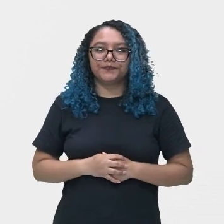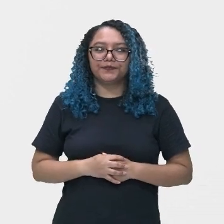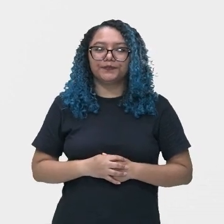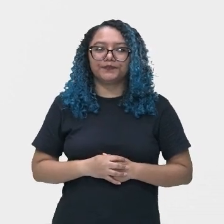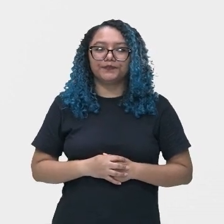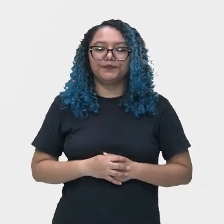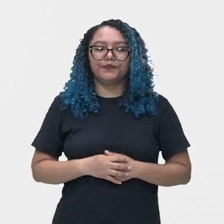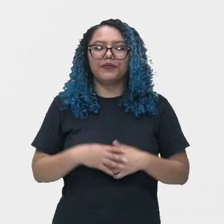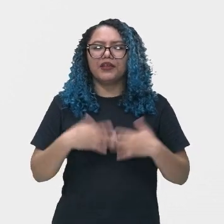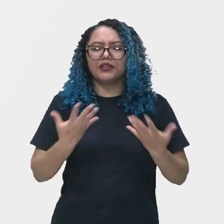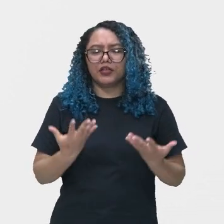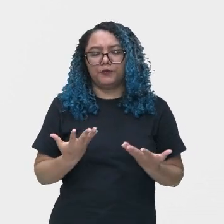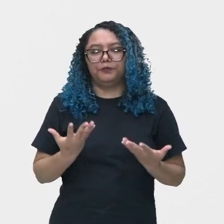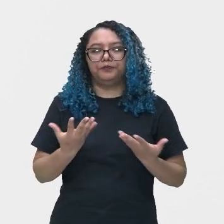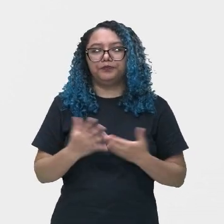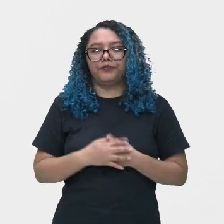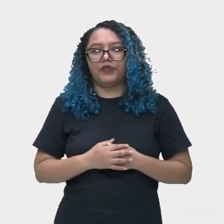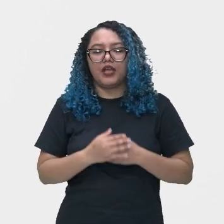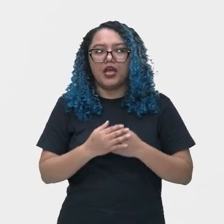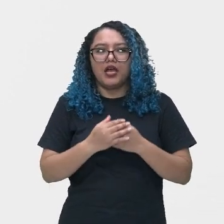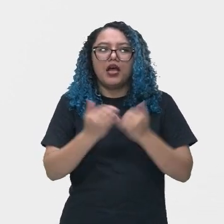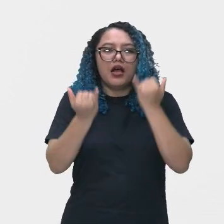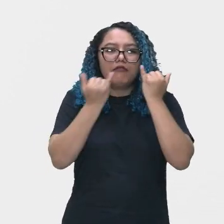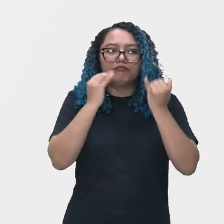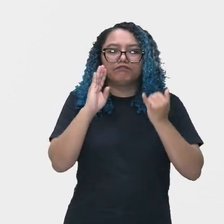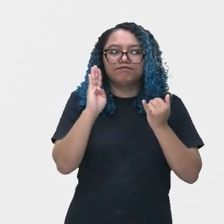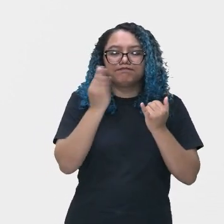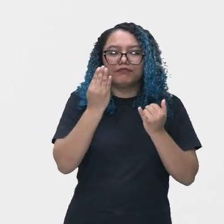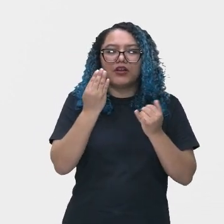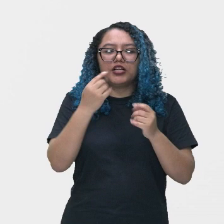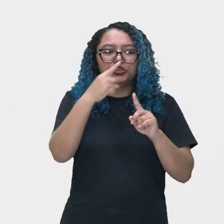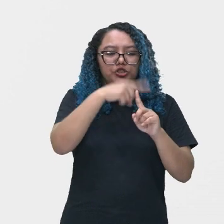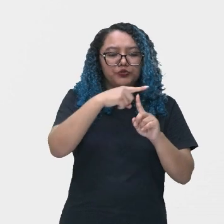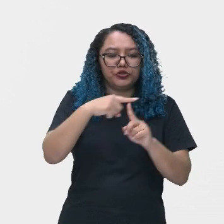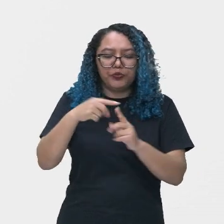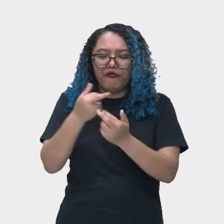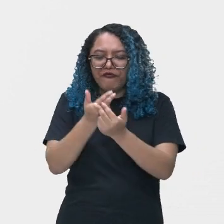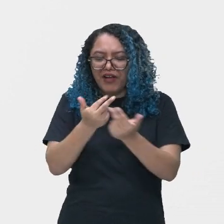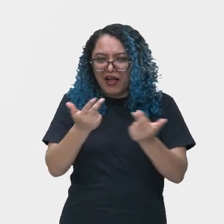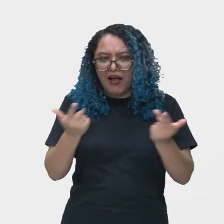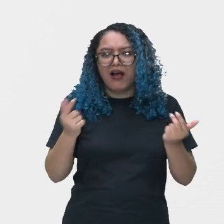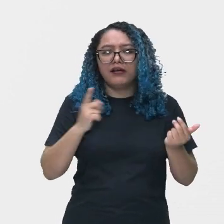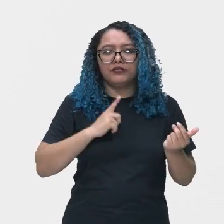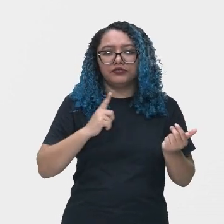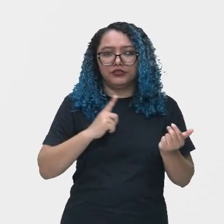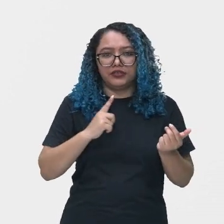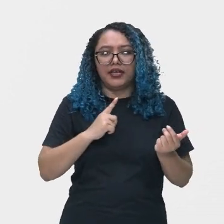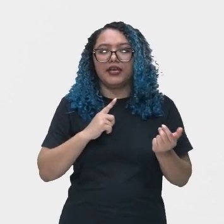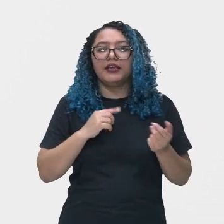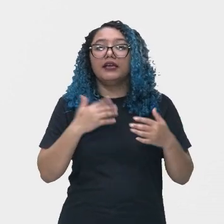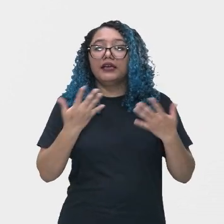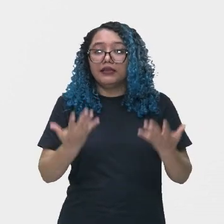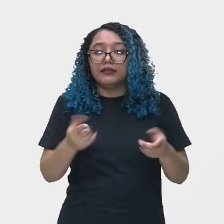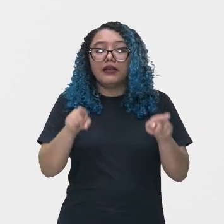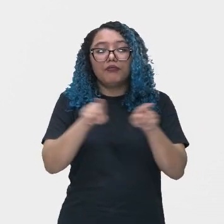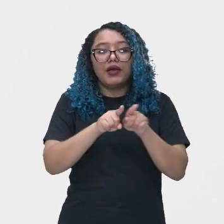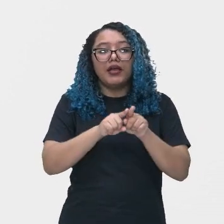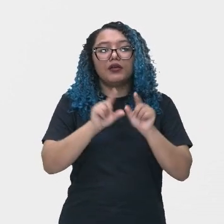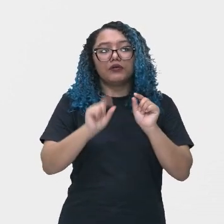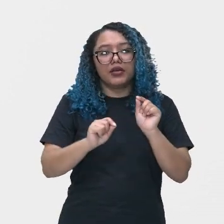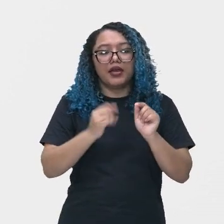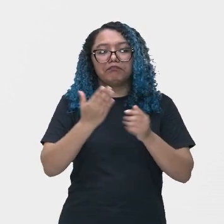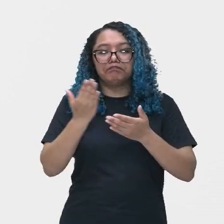de diversas maneiras, tá bom? E tem aqui a questão do formato jornalístico. Vejam, que